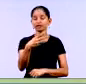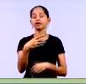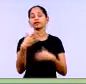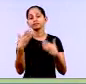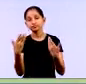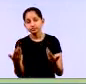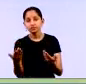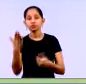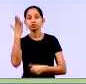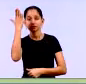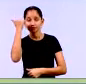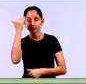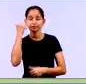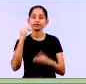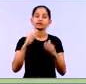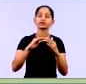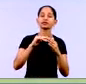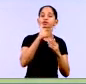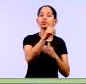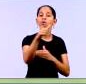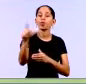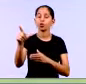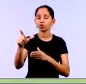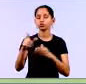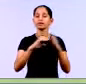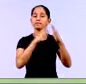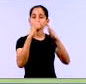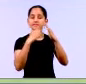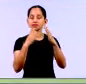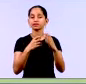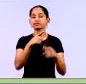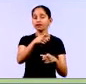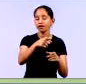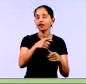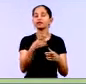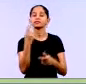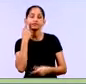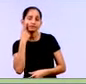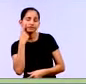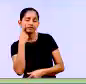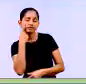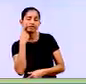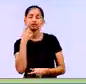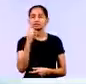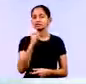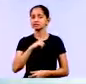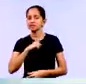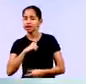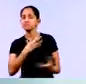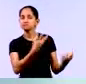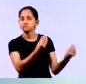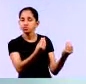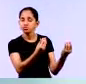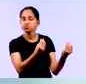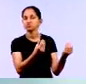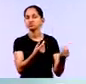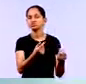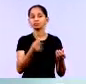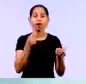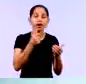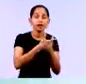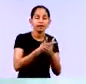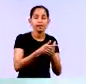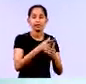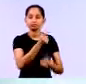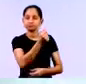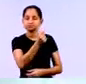do produto no mercado, né, professor? Isso é importante? Será que é importante? Eu tenho que saber isso? Claro,